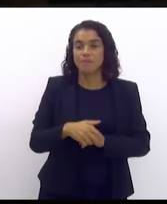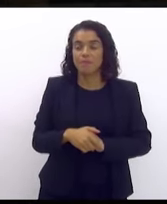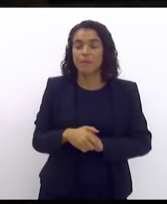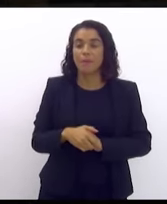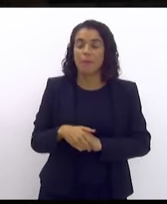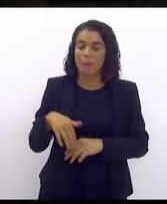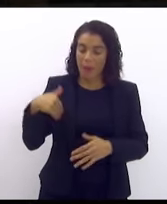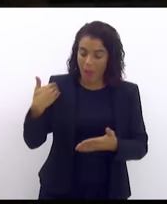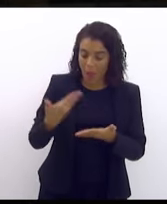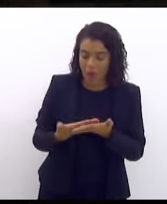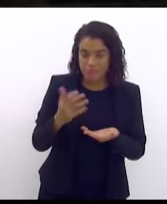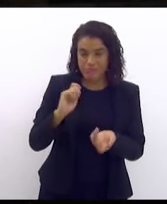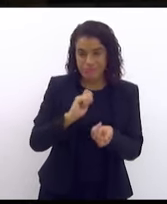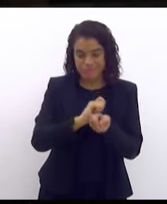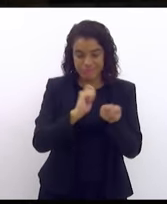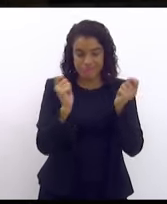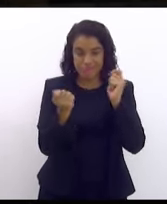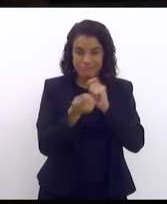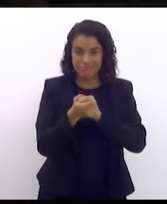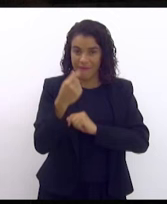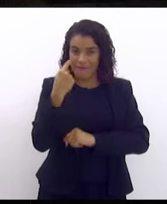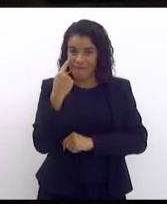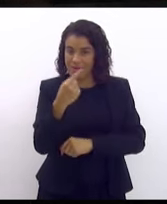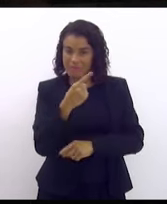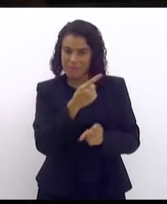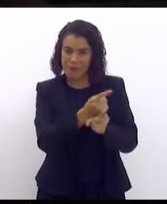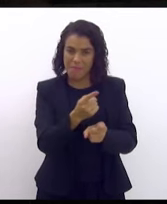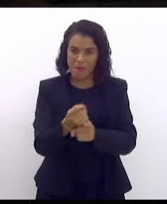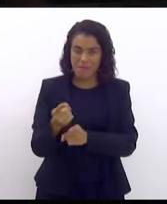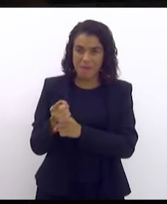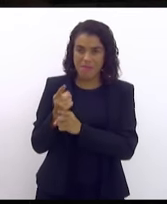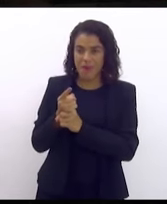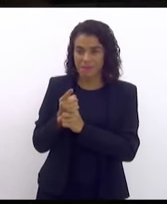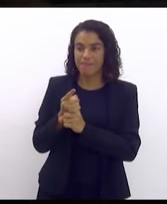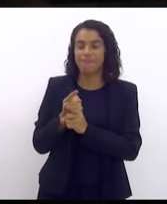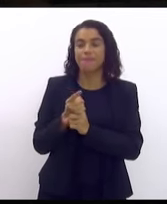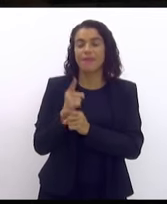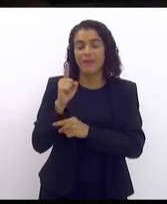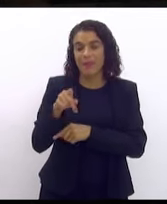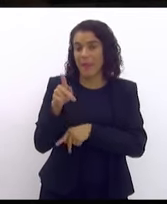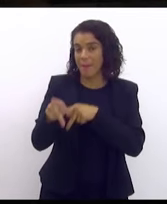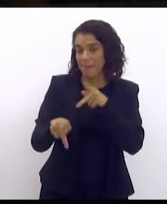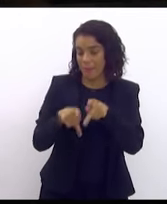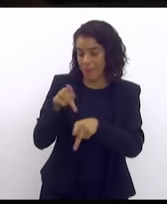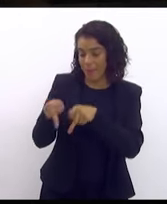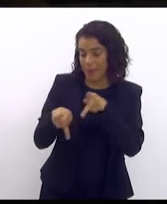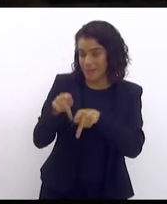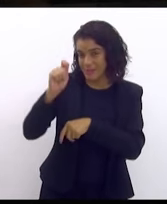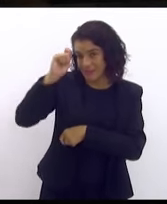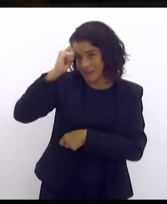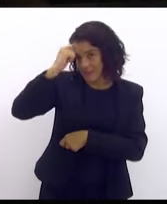de hoje vamos que é a população